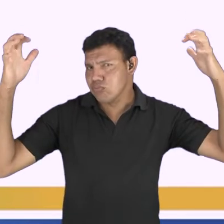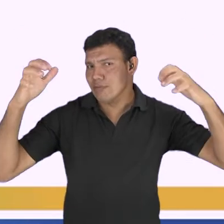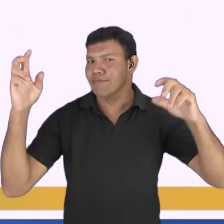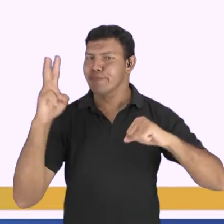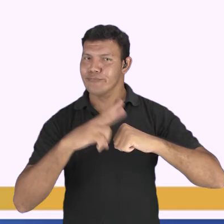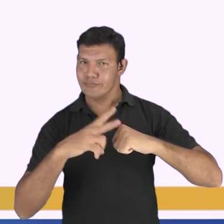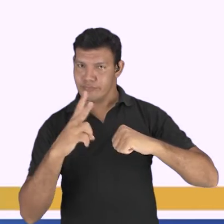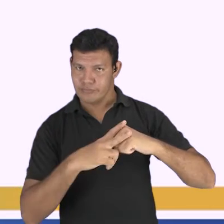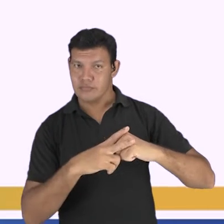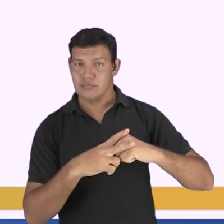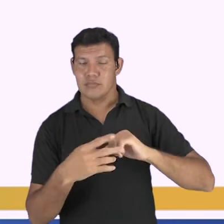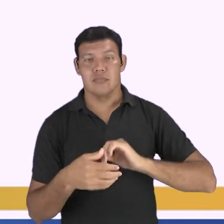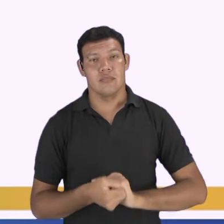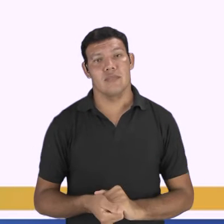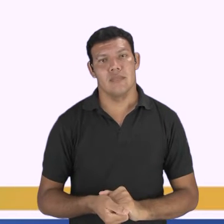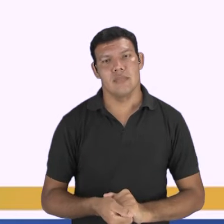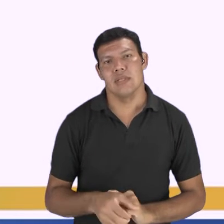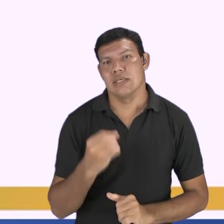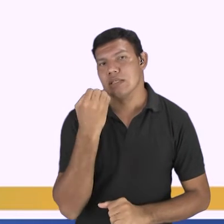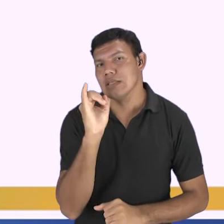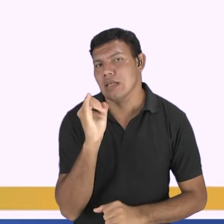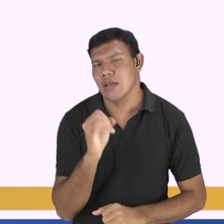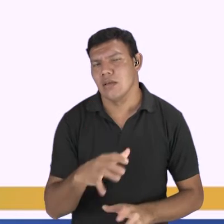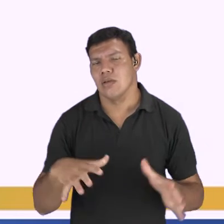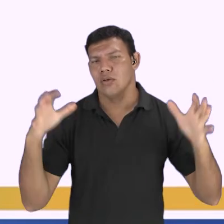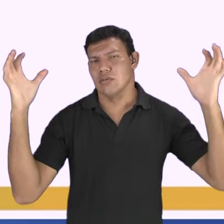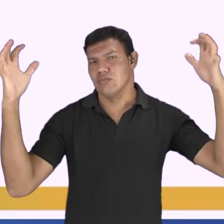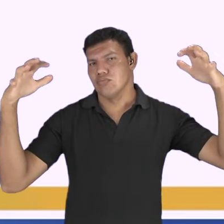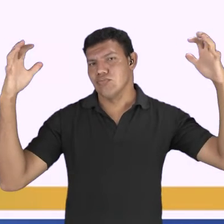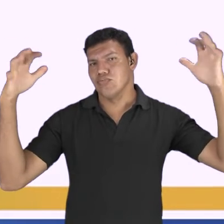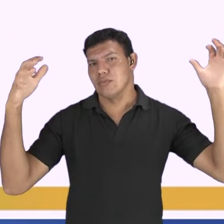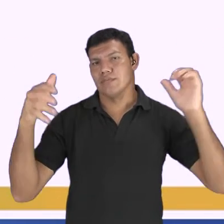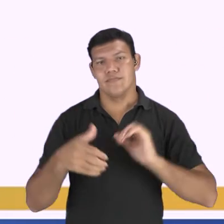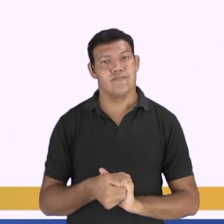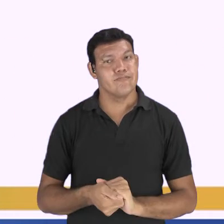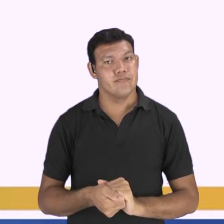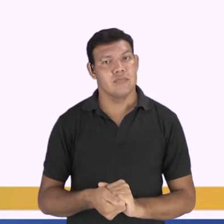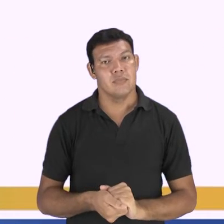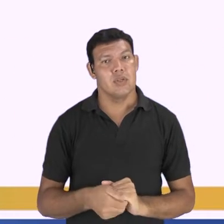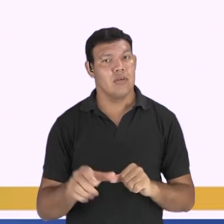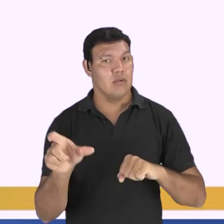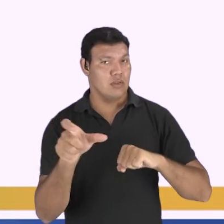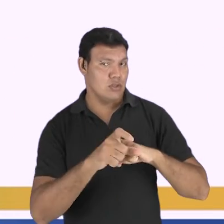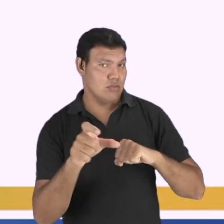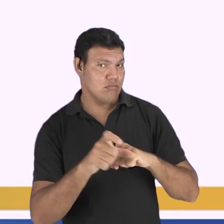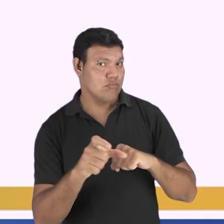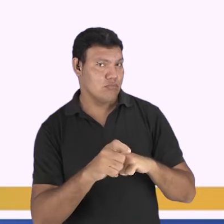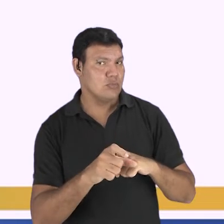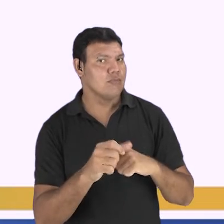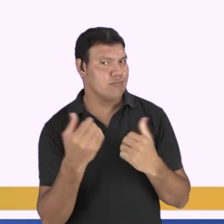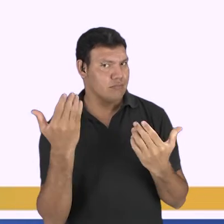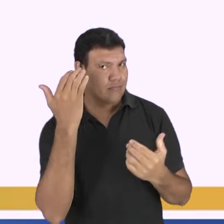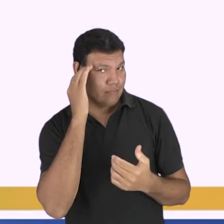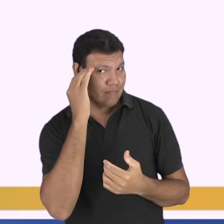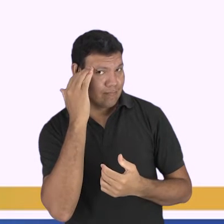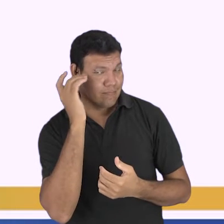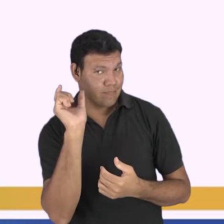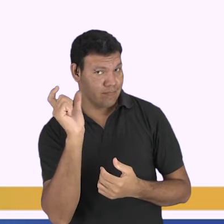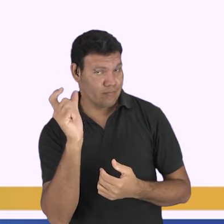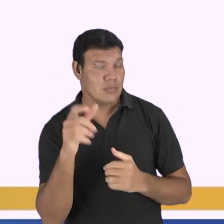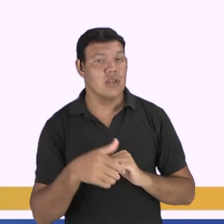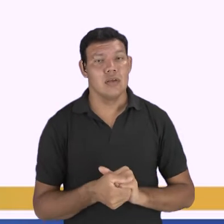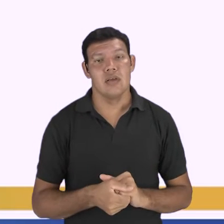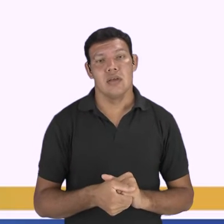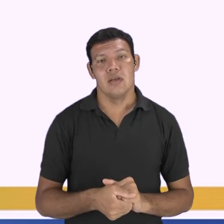né? Mas se eu colocar a chuva, já não vai ser um verbo, já vai ser substantivo. Entenderam? O azinho aqui, o artigo,